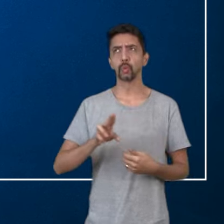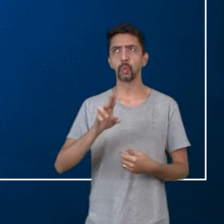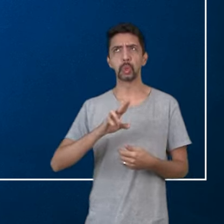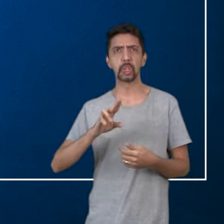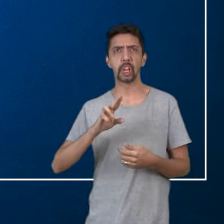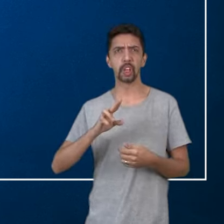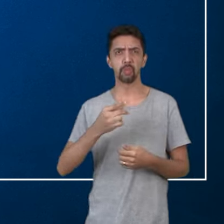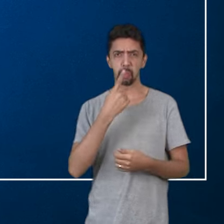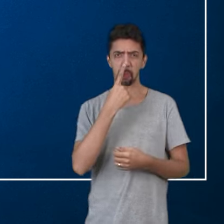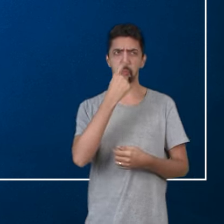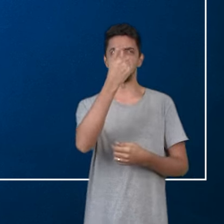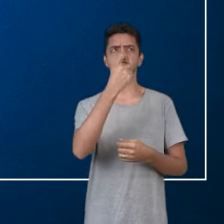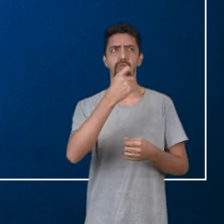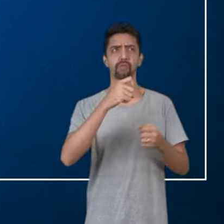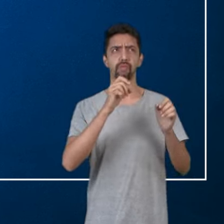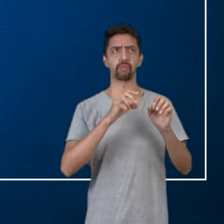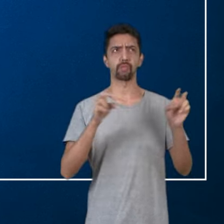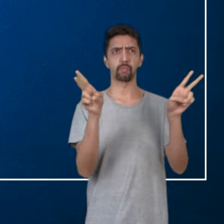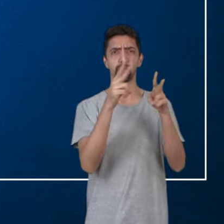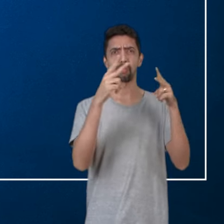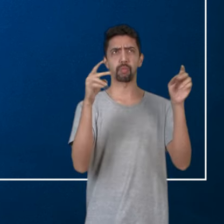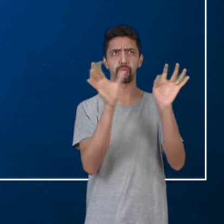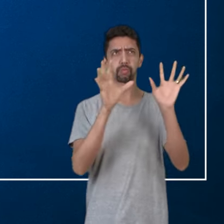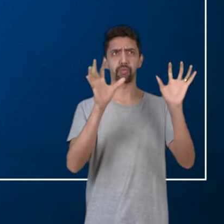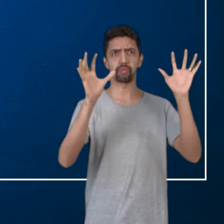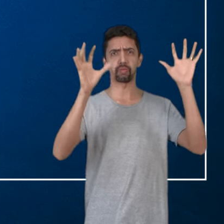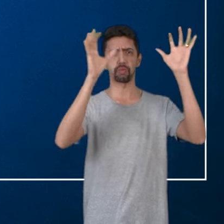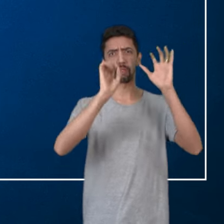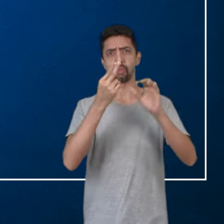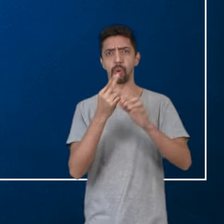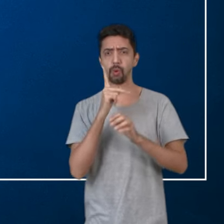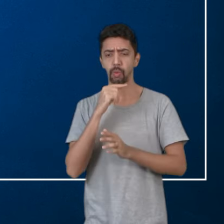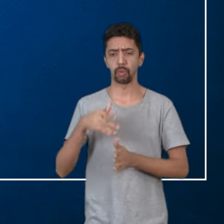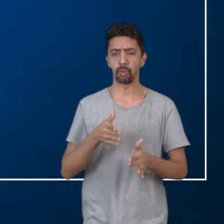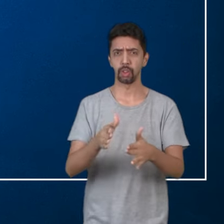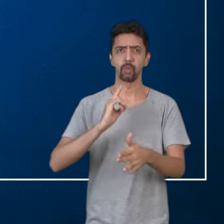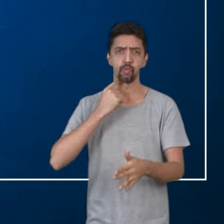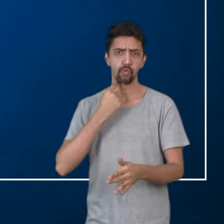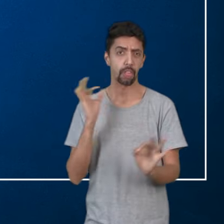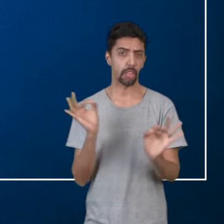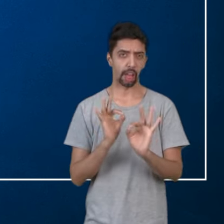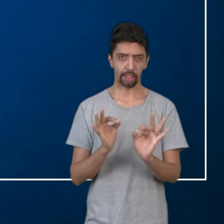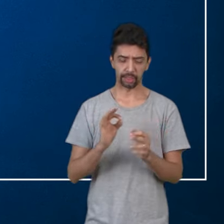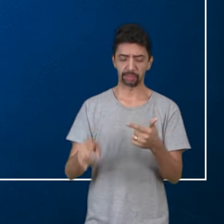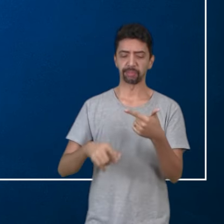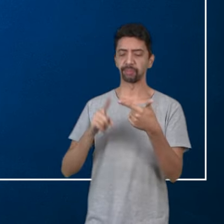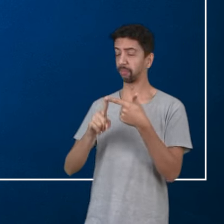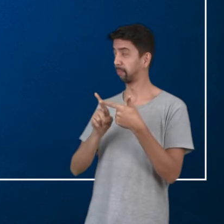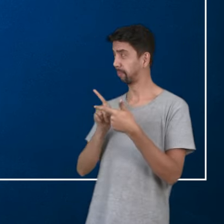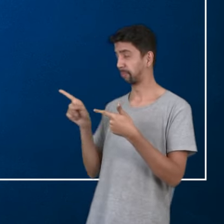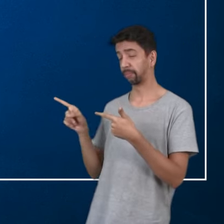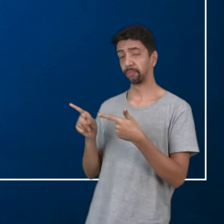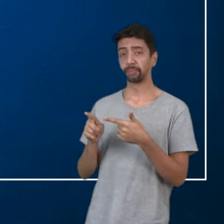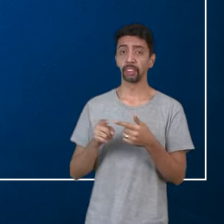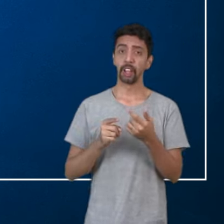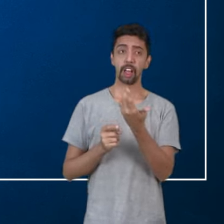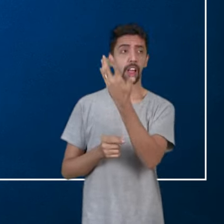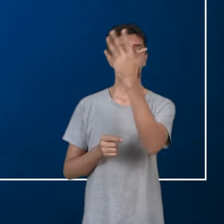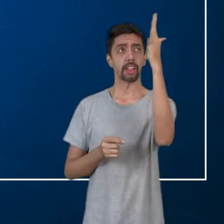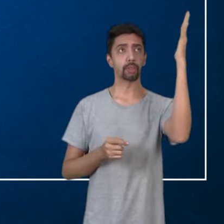maquinários poluentes ou que ofereçam riscos ambientais, como alagamentos. Baixo impacto